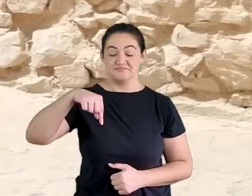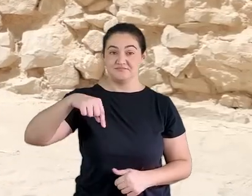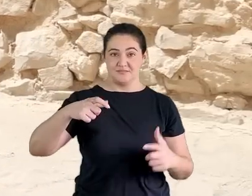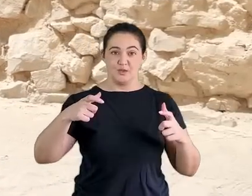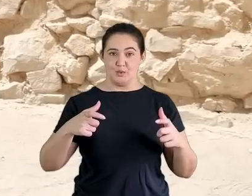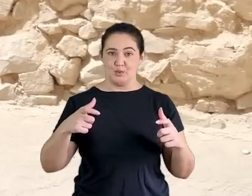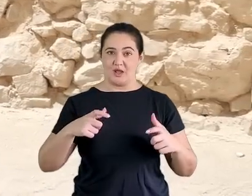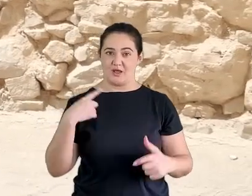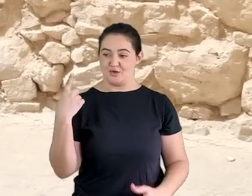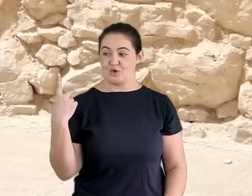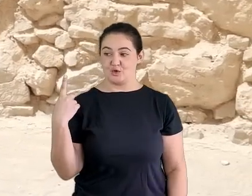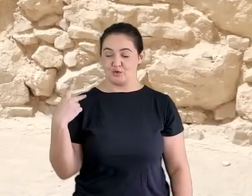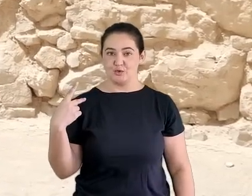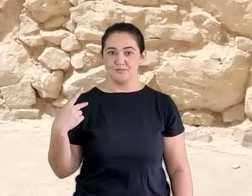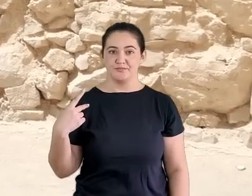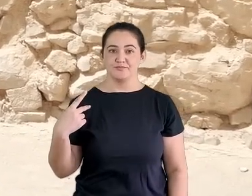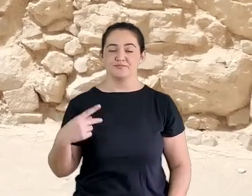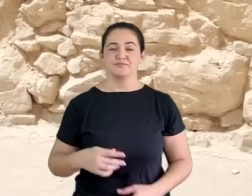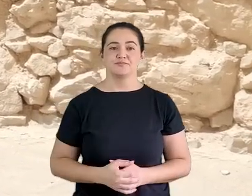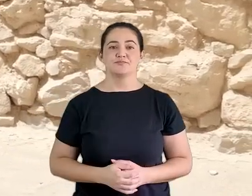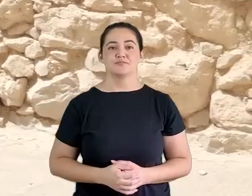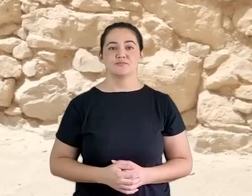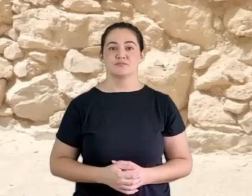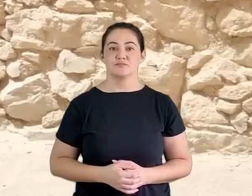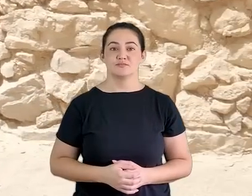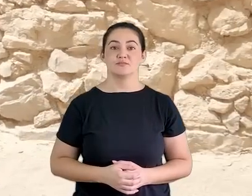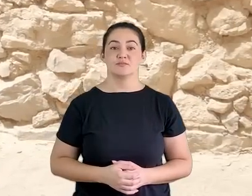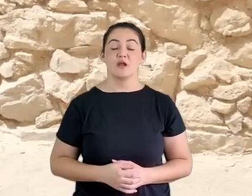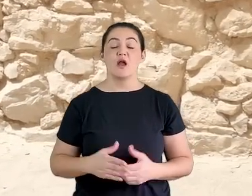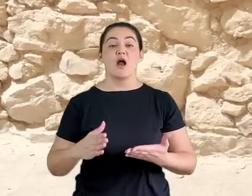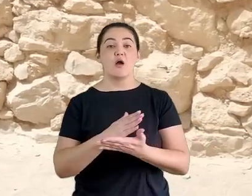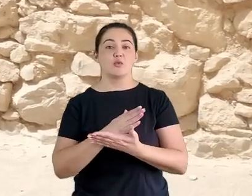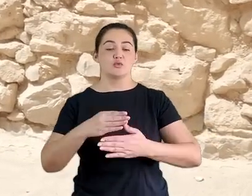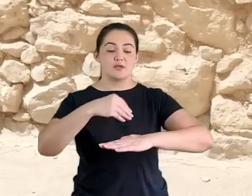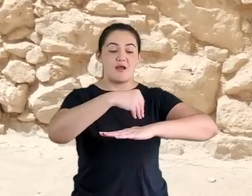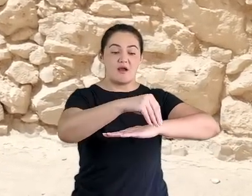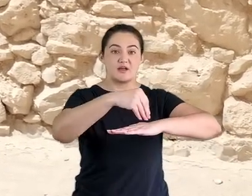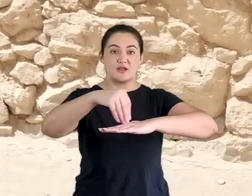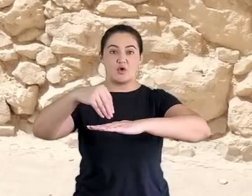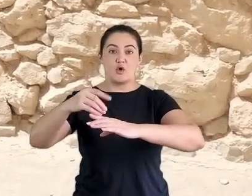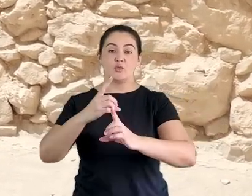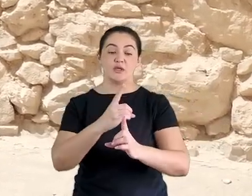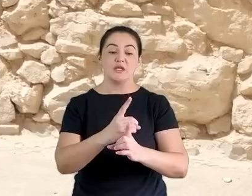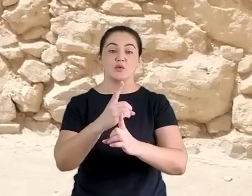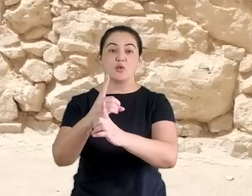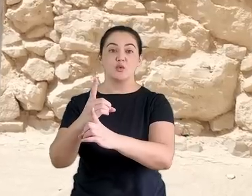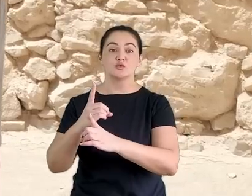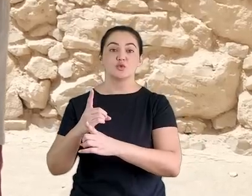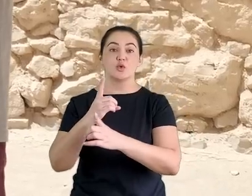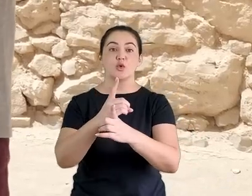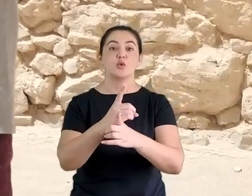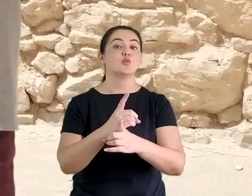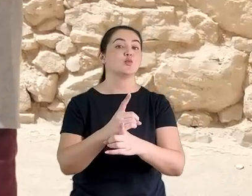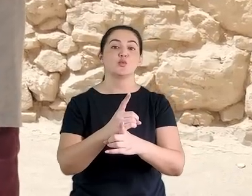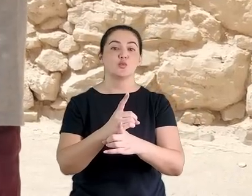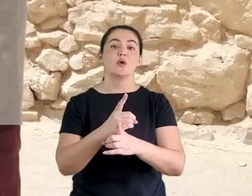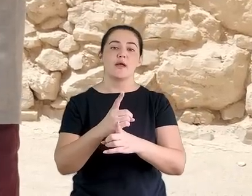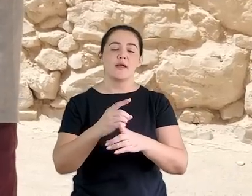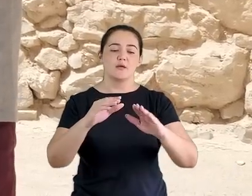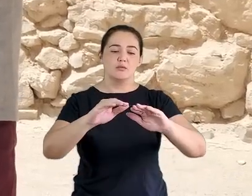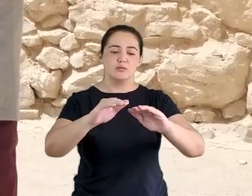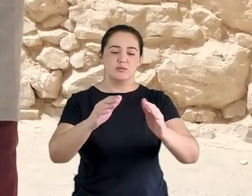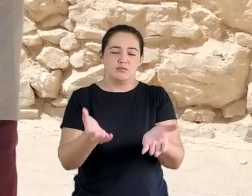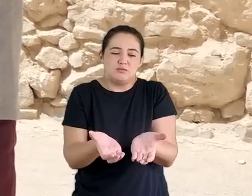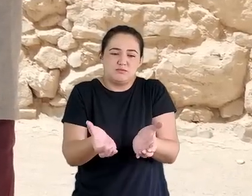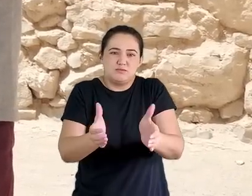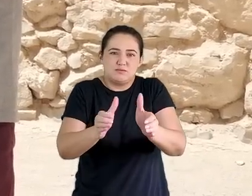Nesse lugar onde nós estamos aqui, Gael e Adim, junto com os outros arqueólogos, encontraram aqueles fragmentos de cerâmica